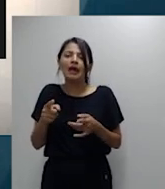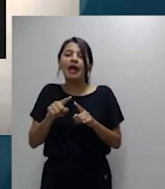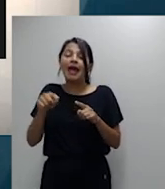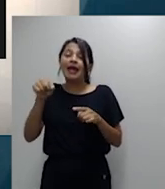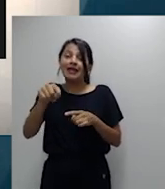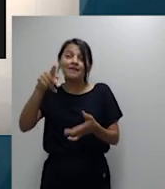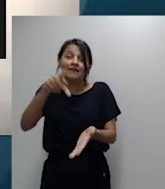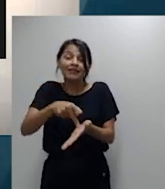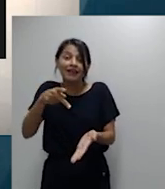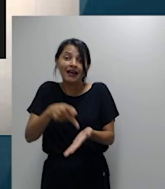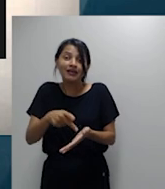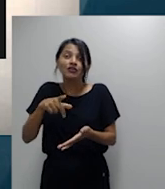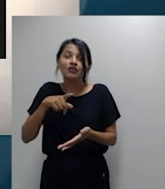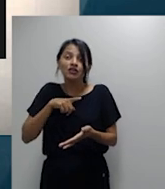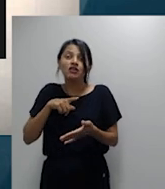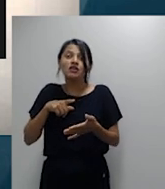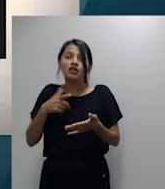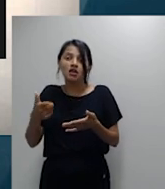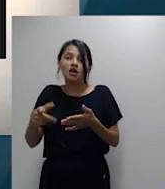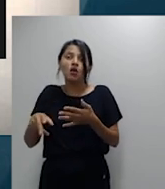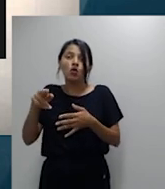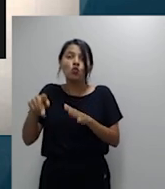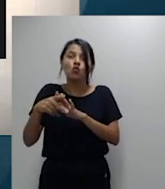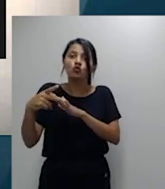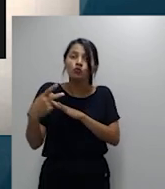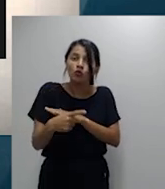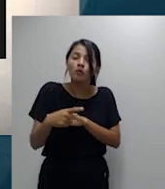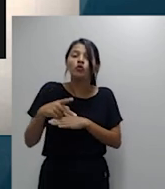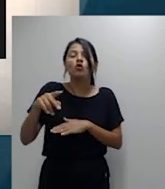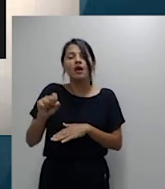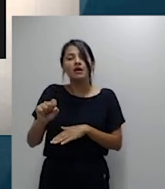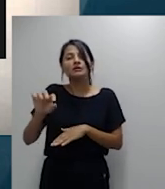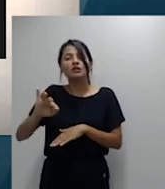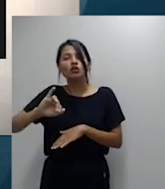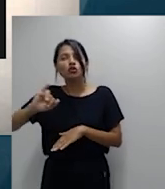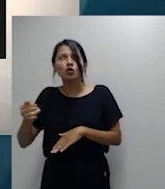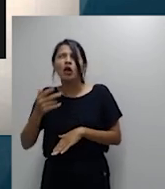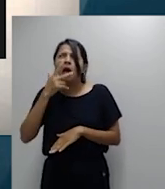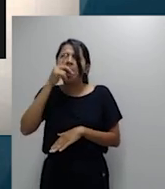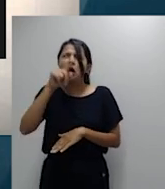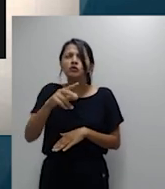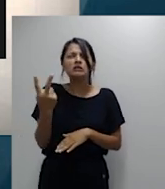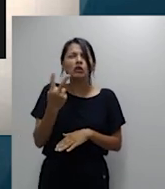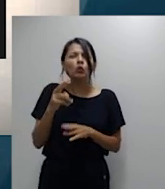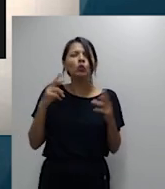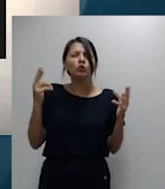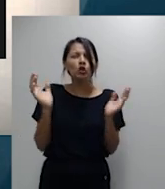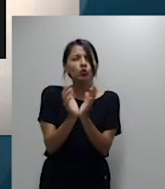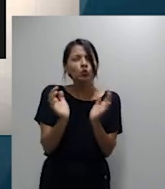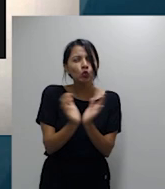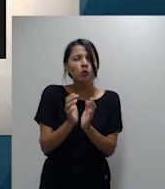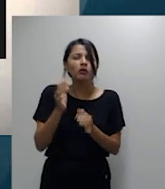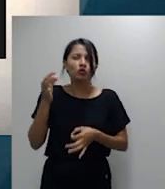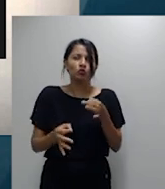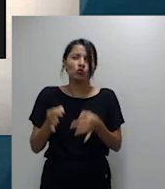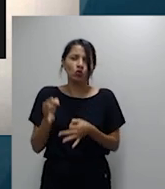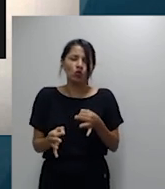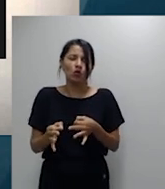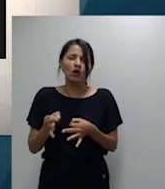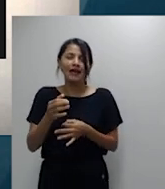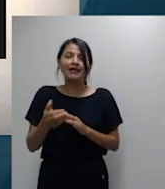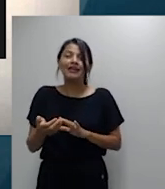Na verdade até recursos repetitivos no STJ salvingando da segunda tua e a passar